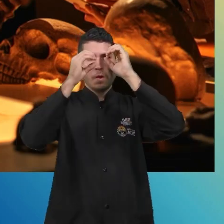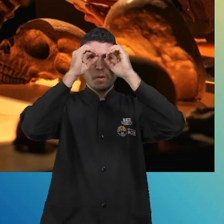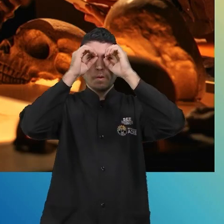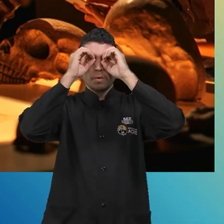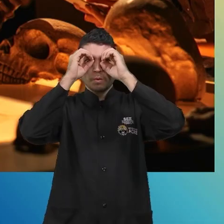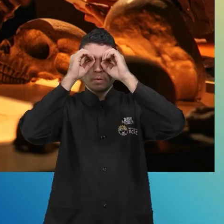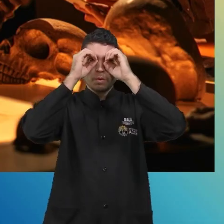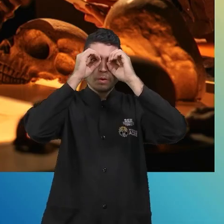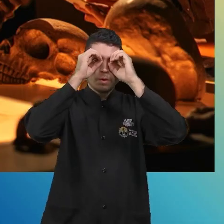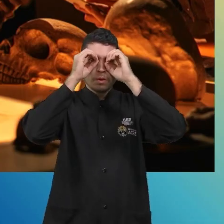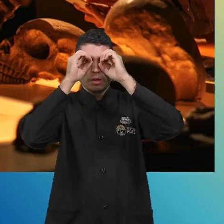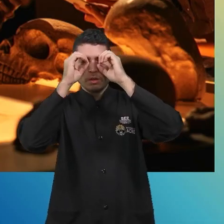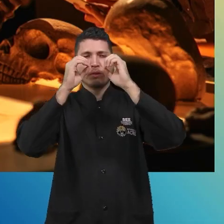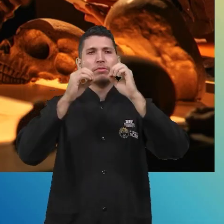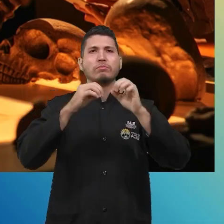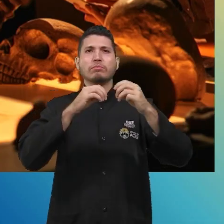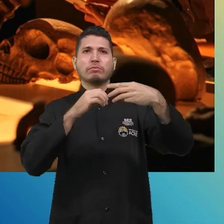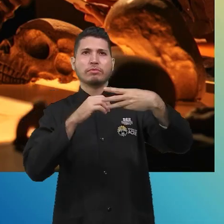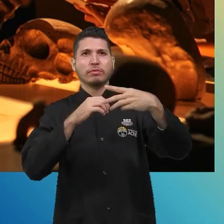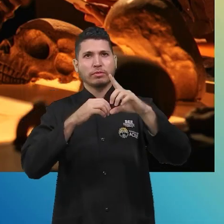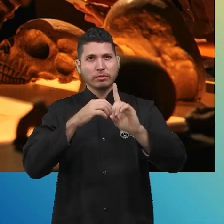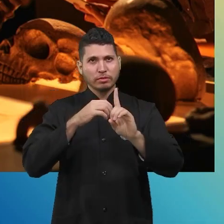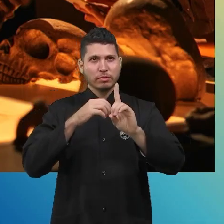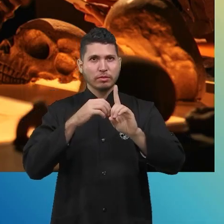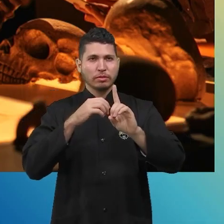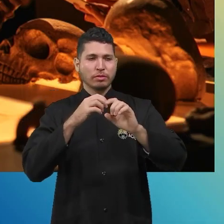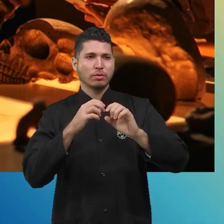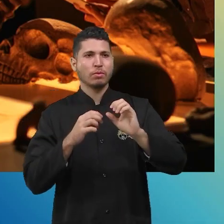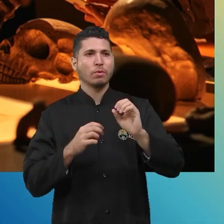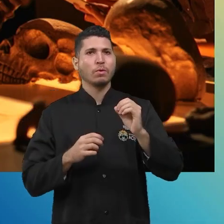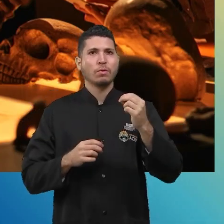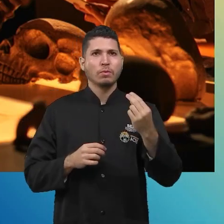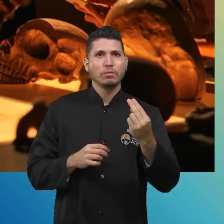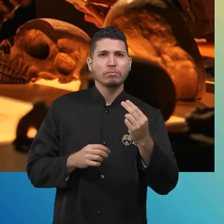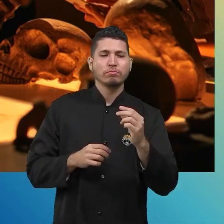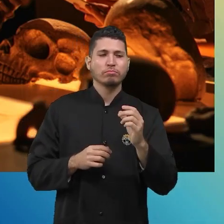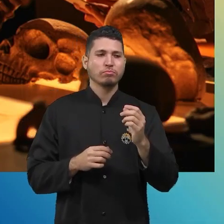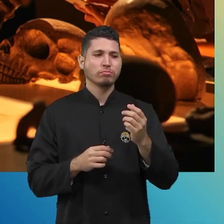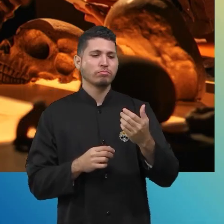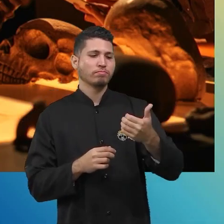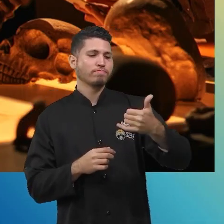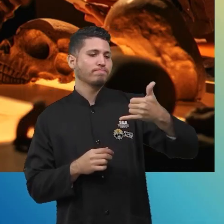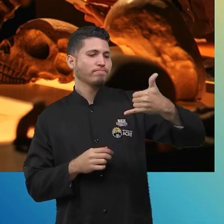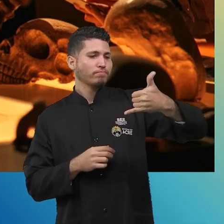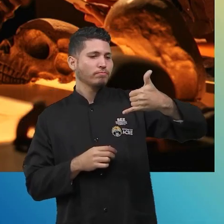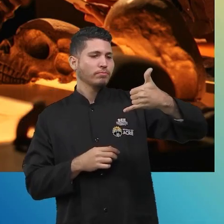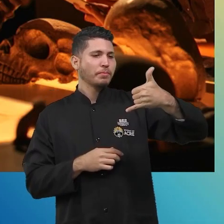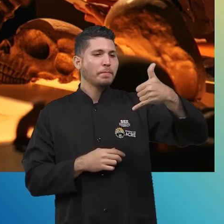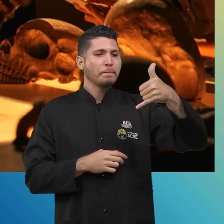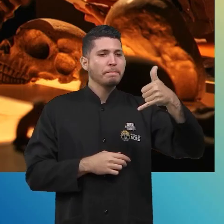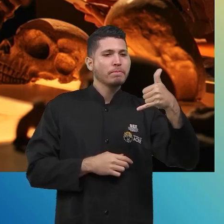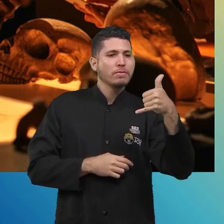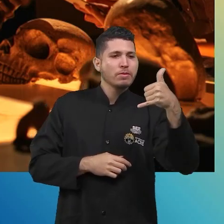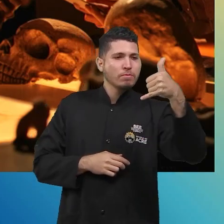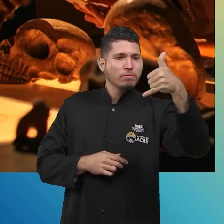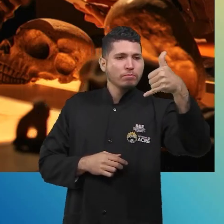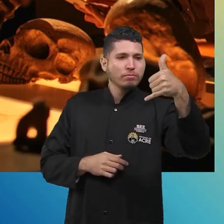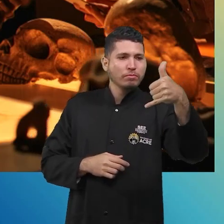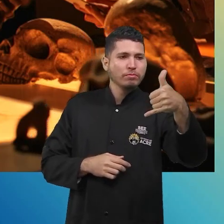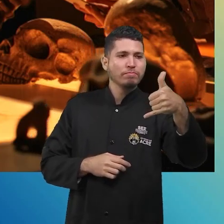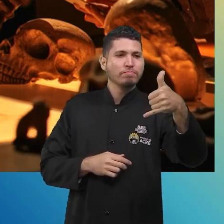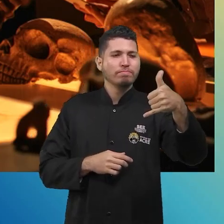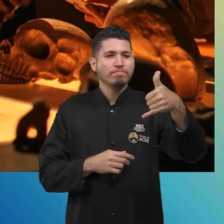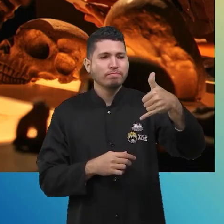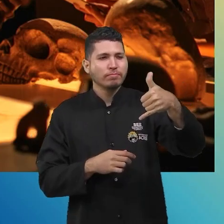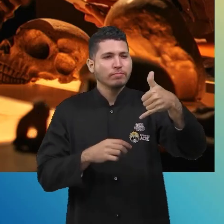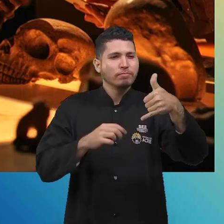galeria de arte em 3D, ou então apontar o celular para uma obra e ver vídeos e informações surgirem